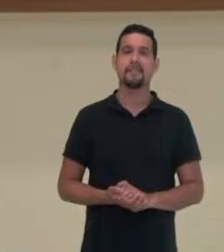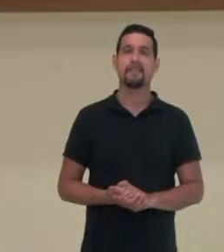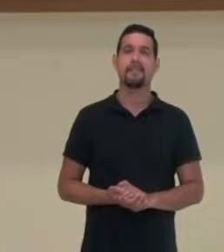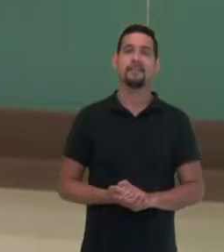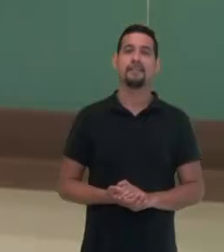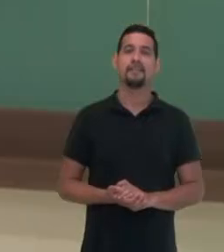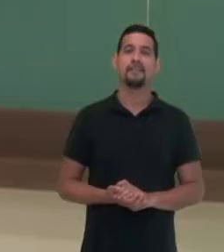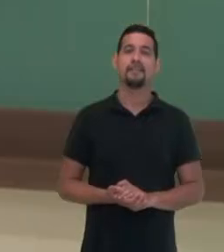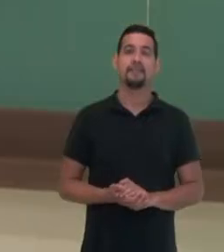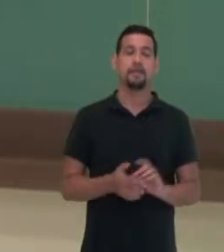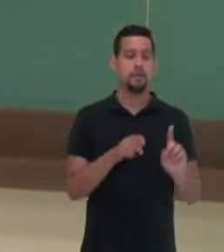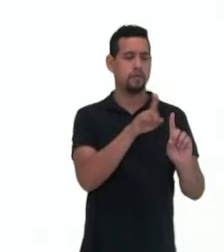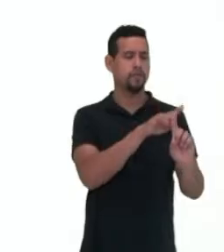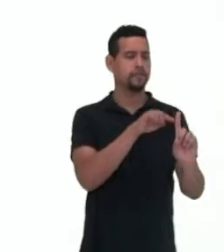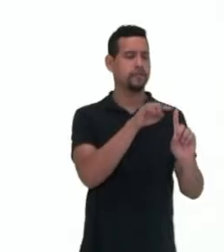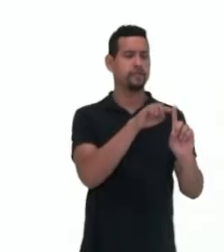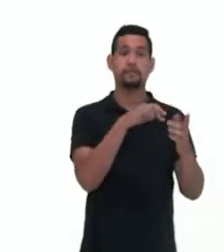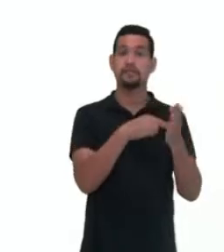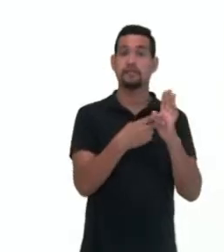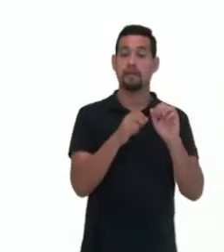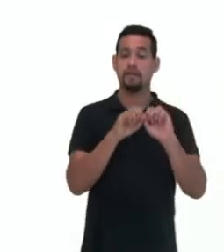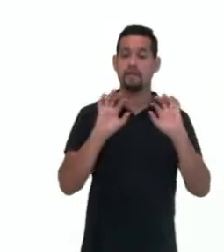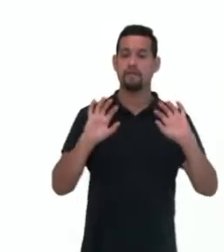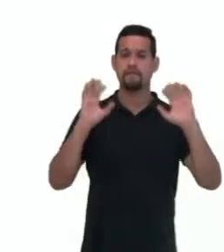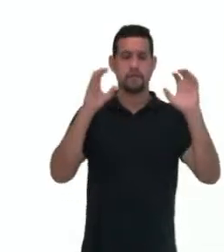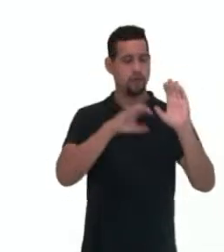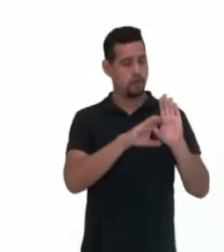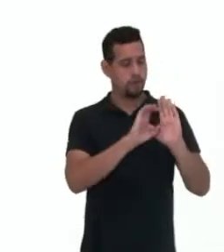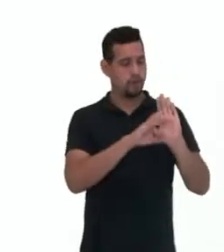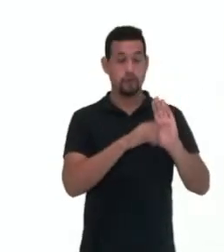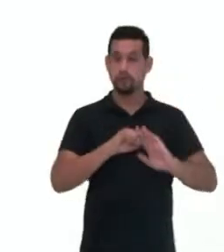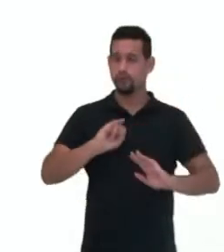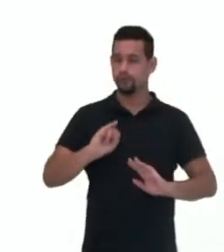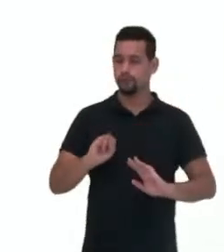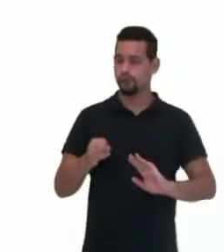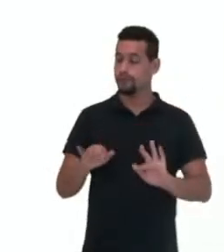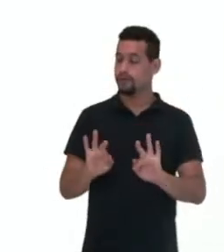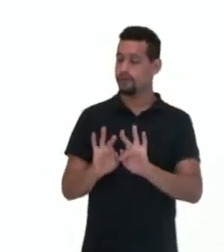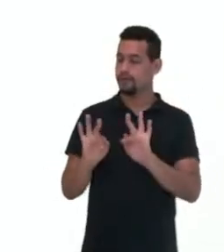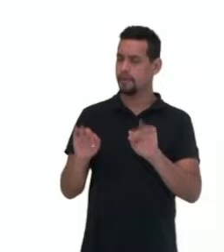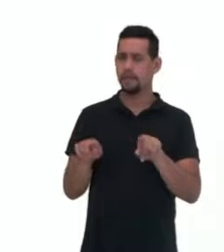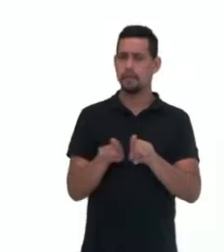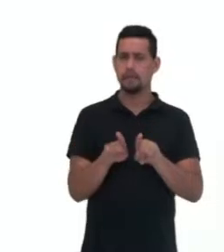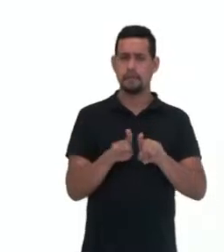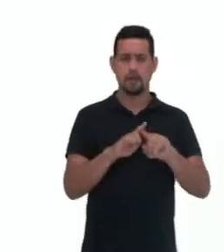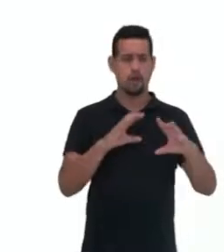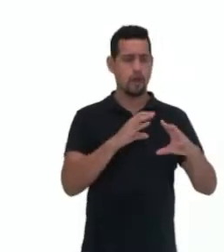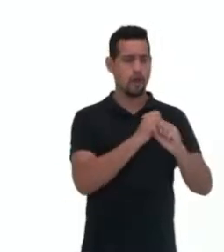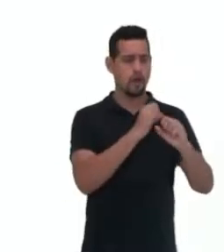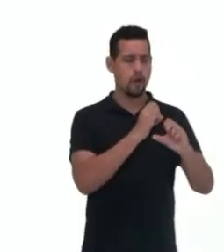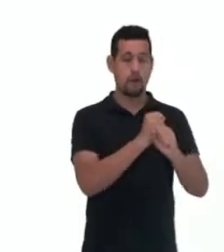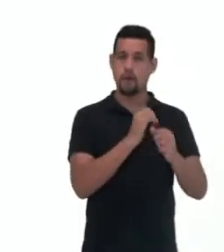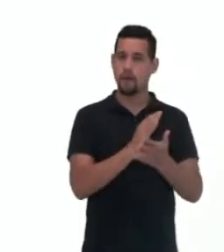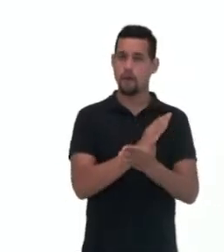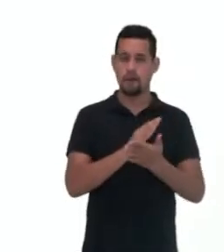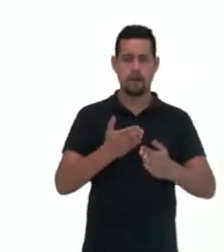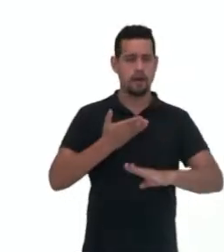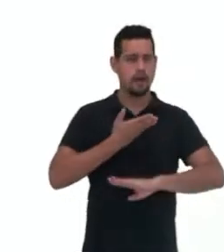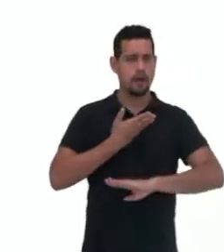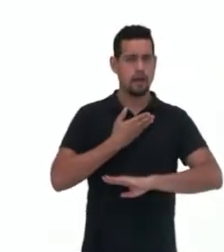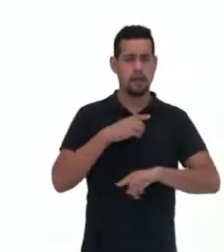então. Nossos objetivos, vamos relembrar o conceito de juros simples e composto, resolver situações, problemas que envolvem